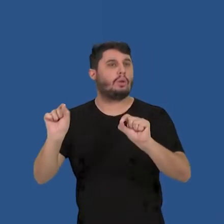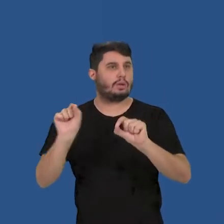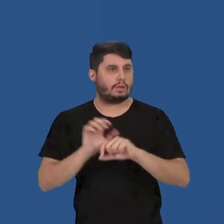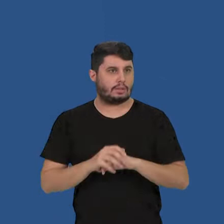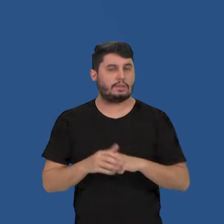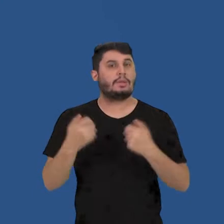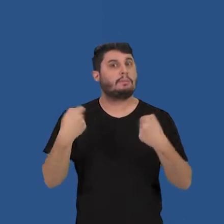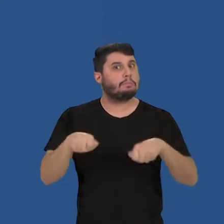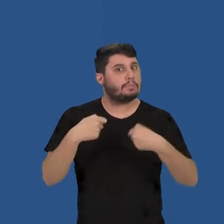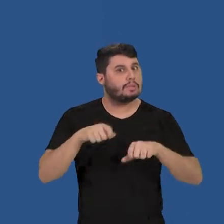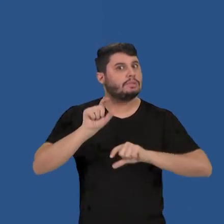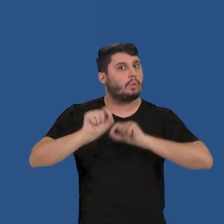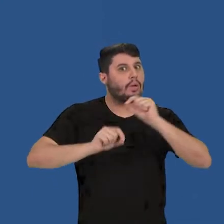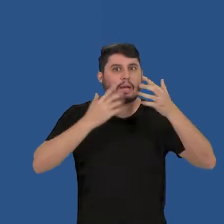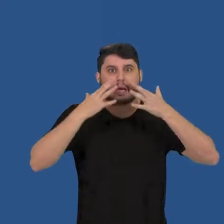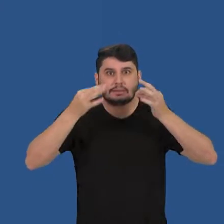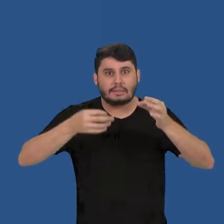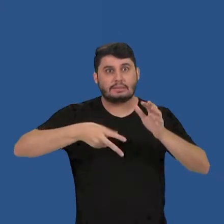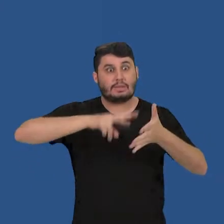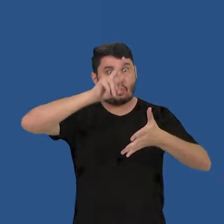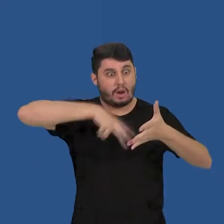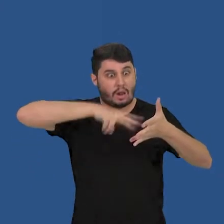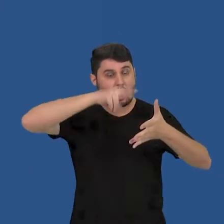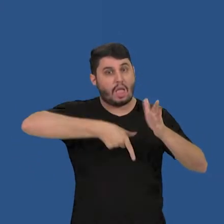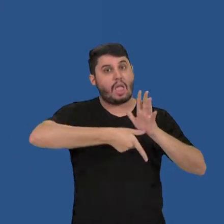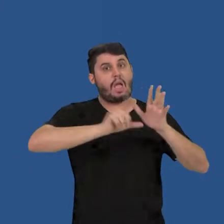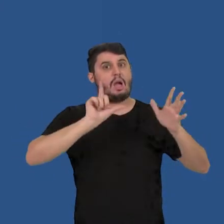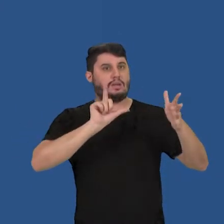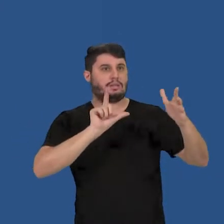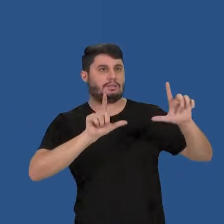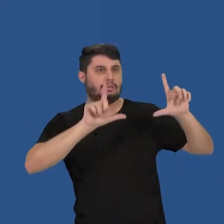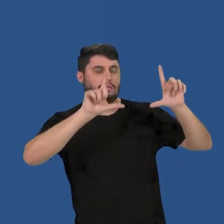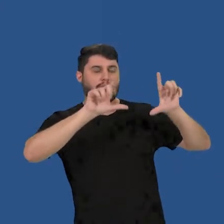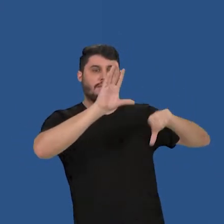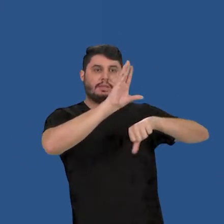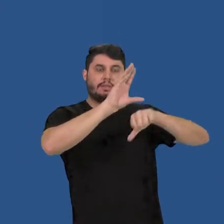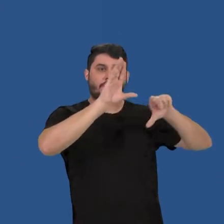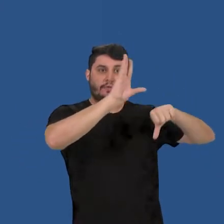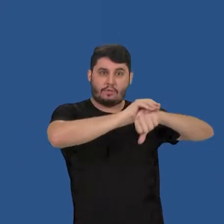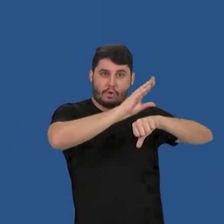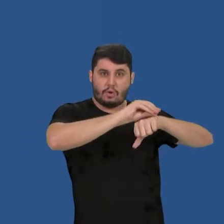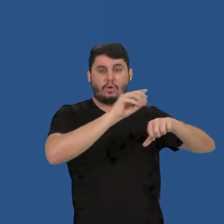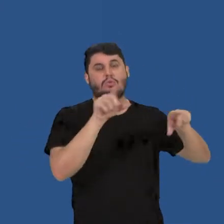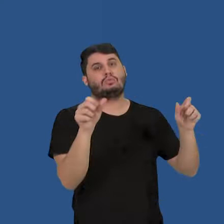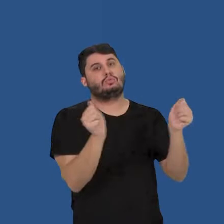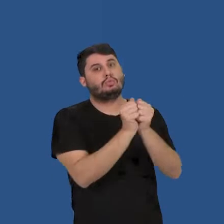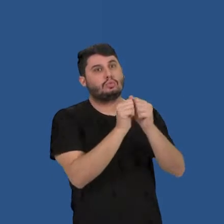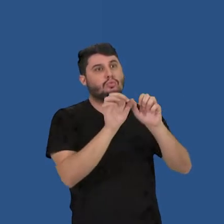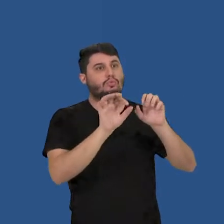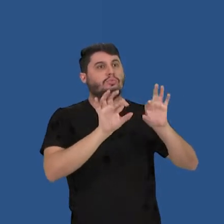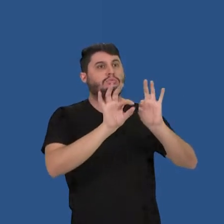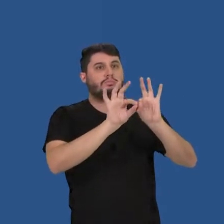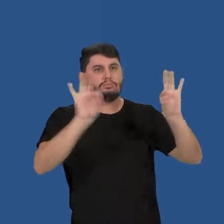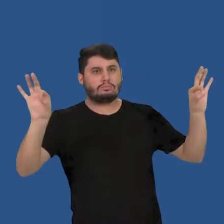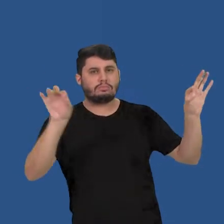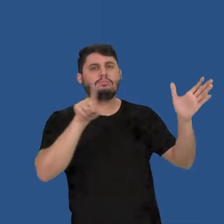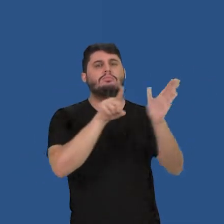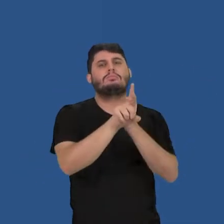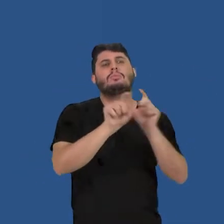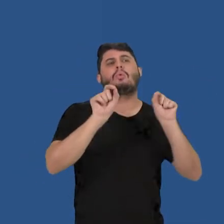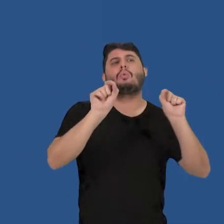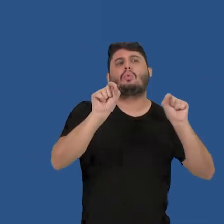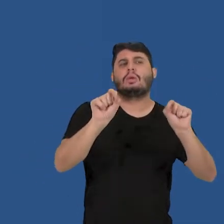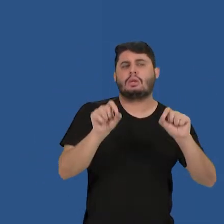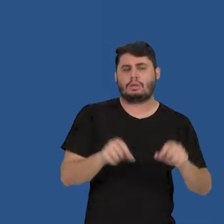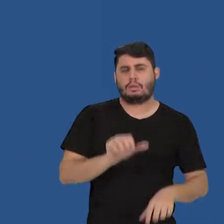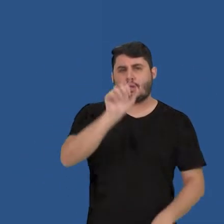aqui antes de ir no texto. Tá? Então, eu já sei que existe uma crítica da sociedade em relação ao comportamento do adolescente. Que é aquele que a